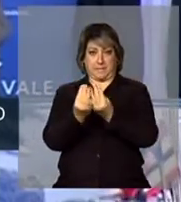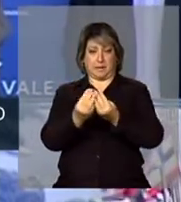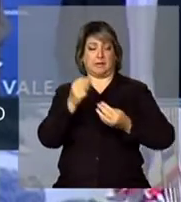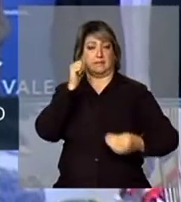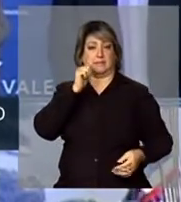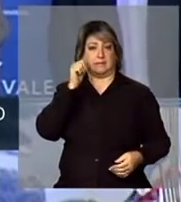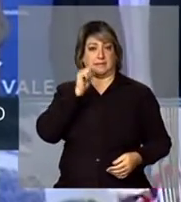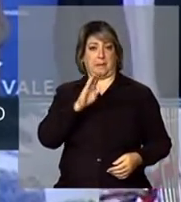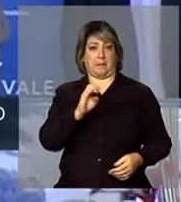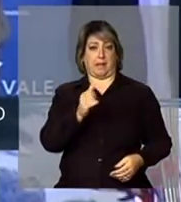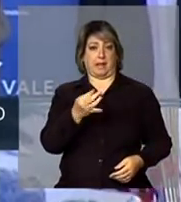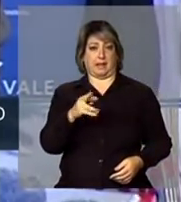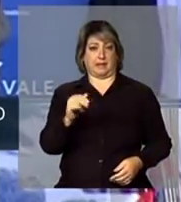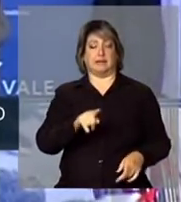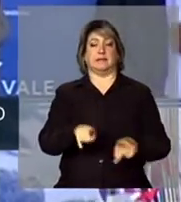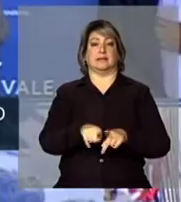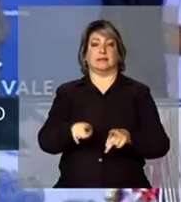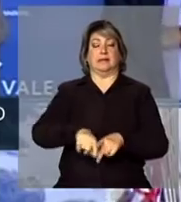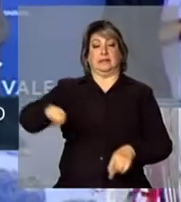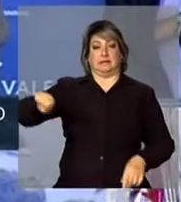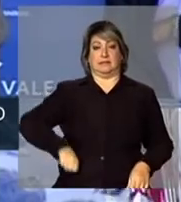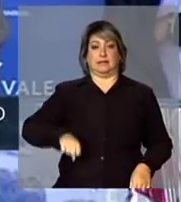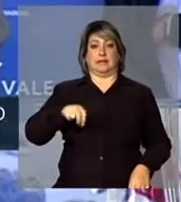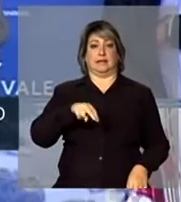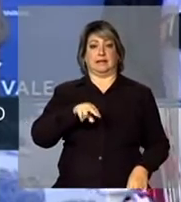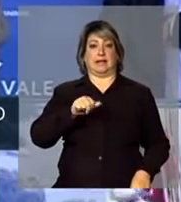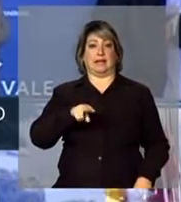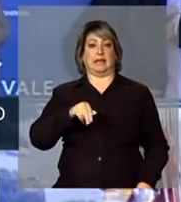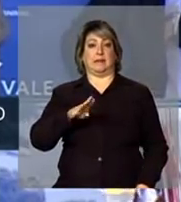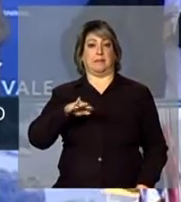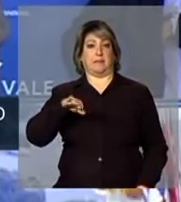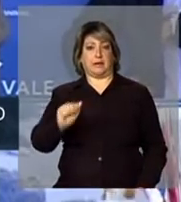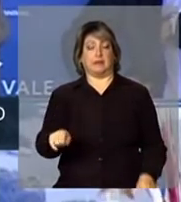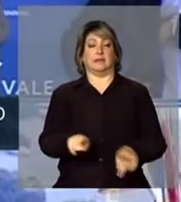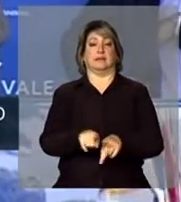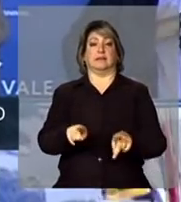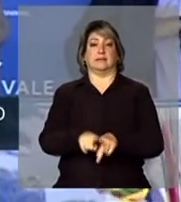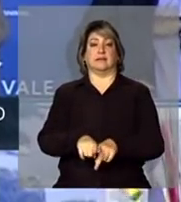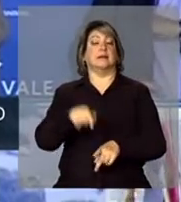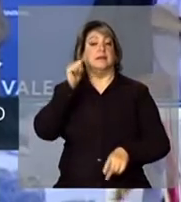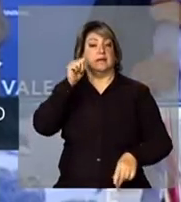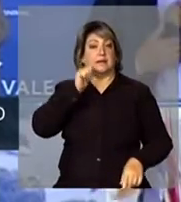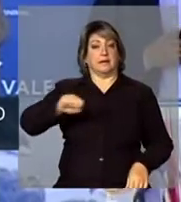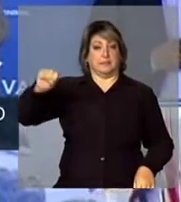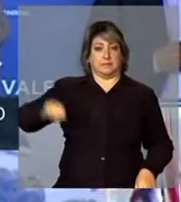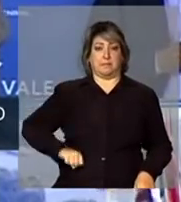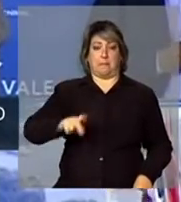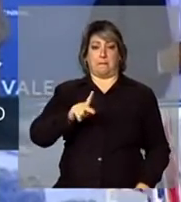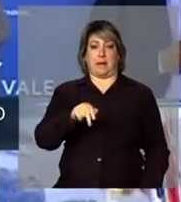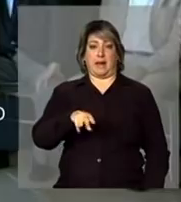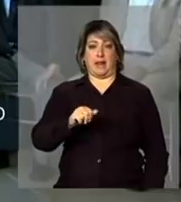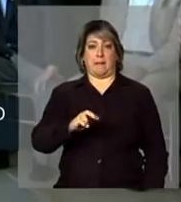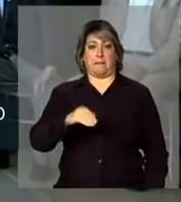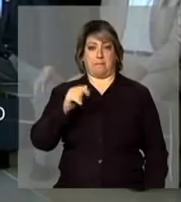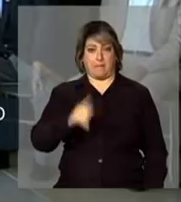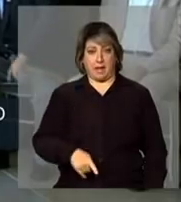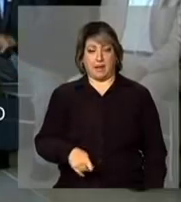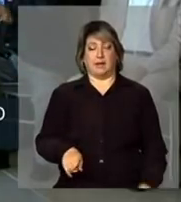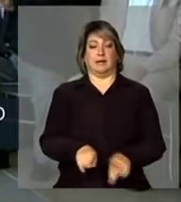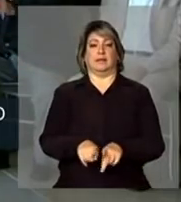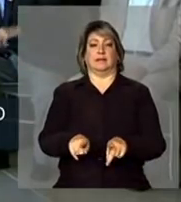Rangel, o senhor embaixador da Namíbia, Linela Motti, a senhora embaixadora do Panamá, Gabriela Garcia